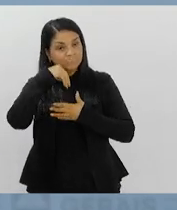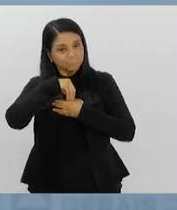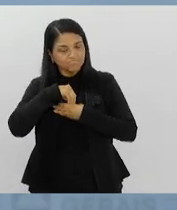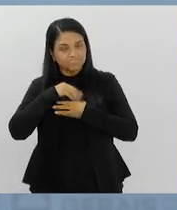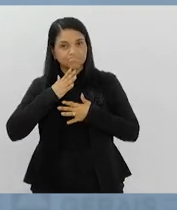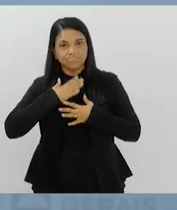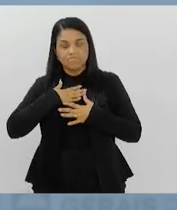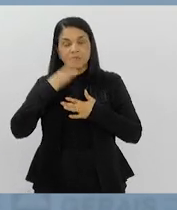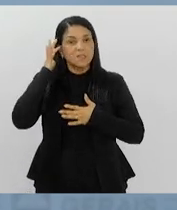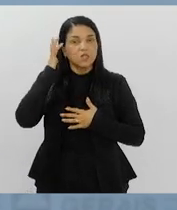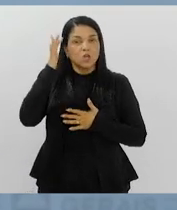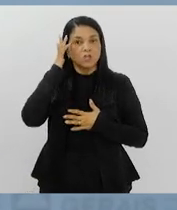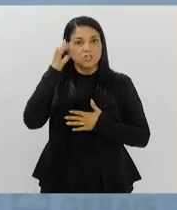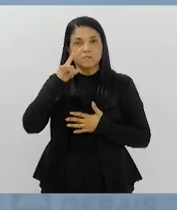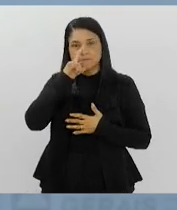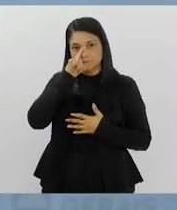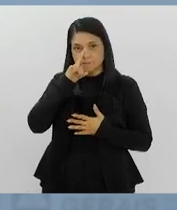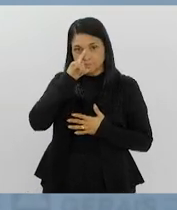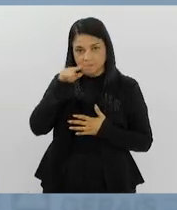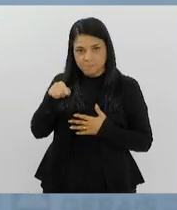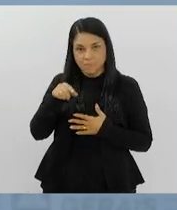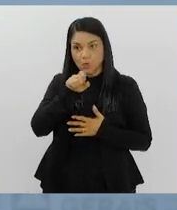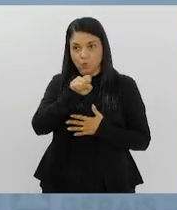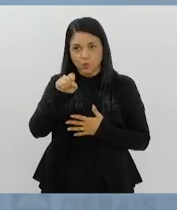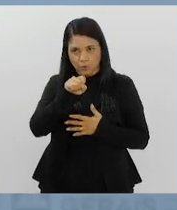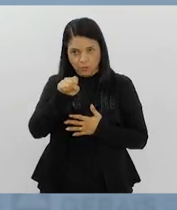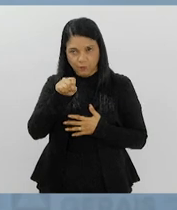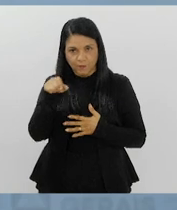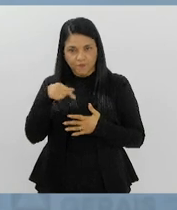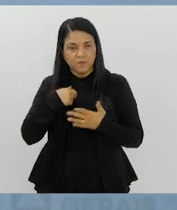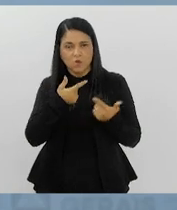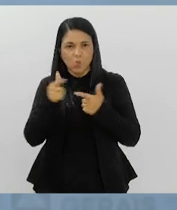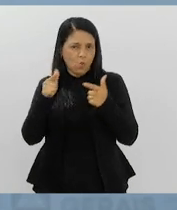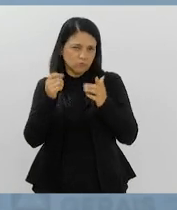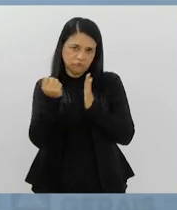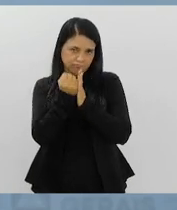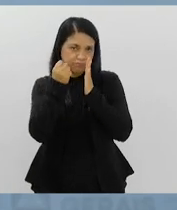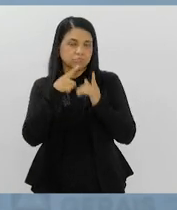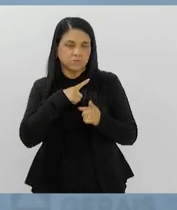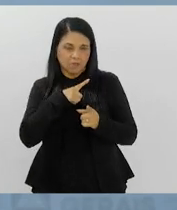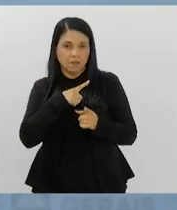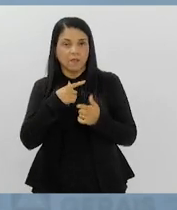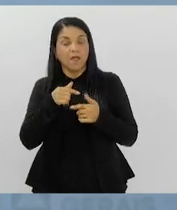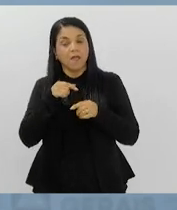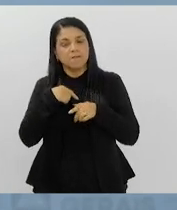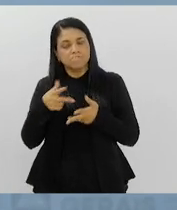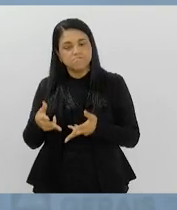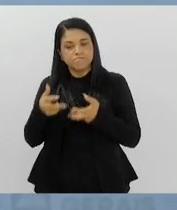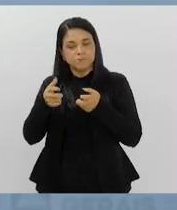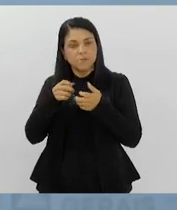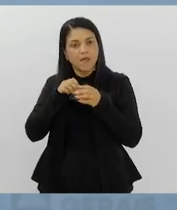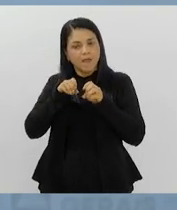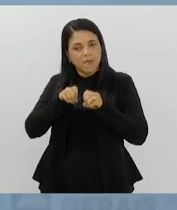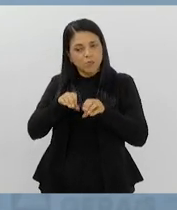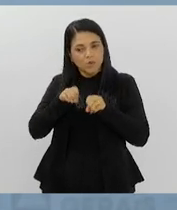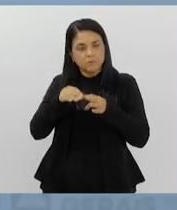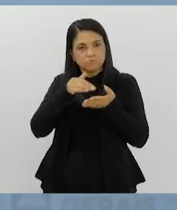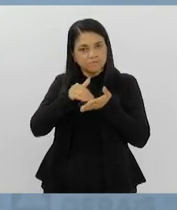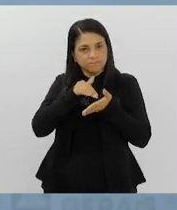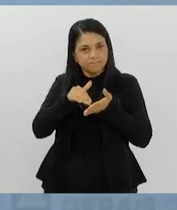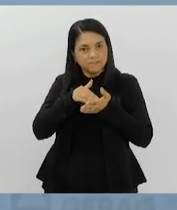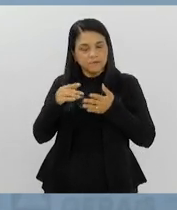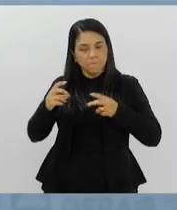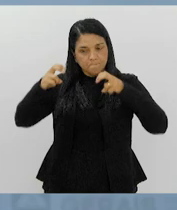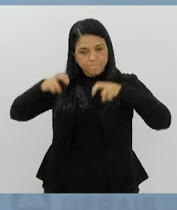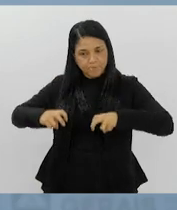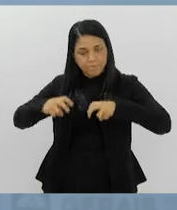uma ideologia nociva, como várias outras simbologias. Então, a partir daí, a gente, né, sentou com a educação, começamos a mapear um processo de como a